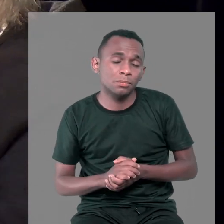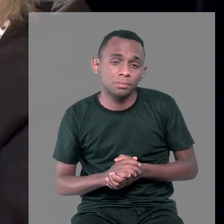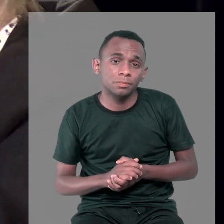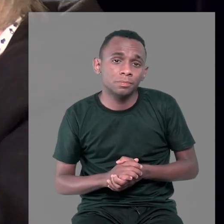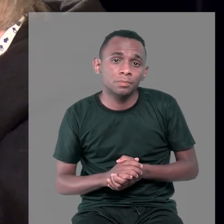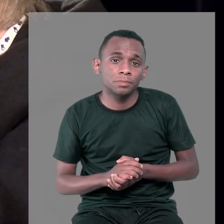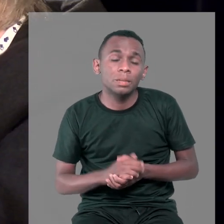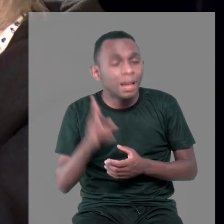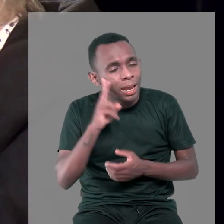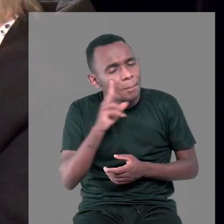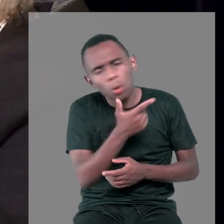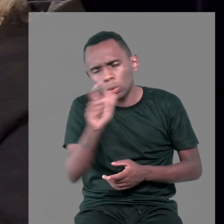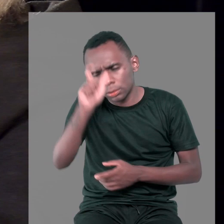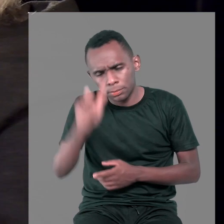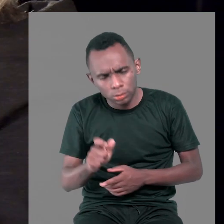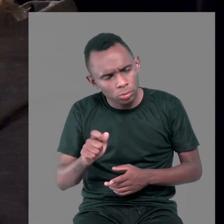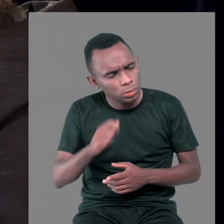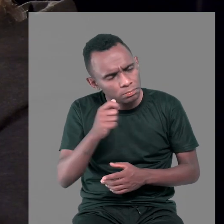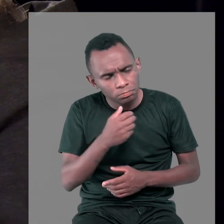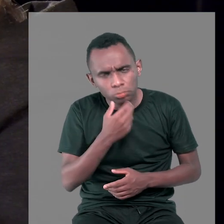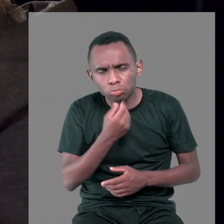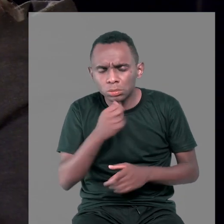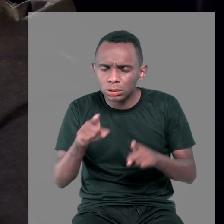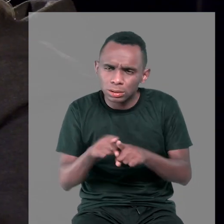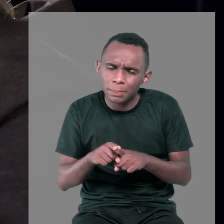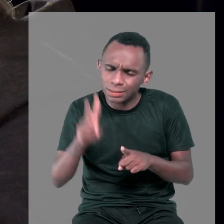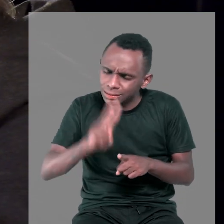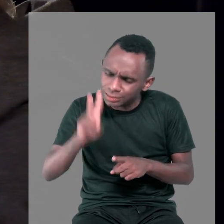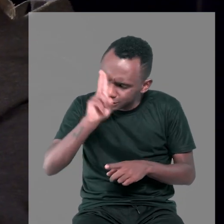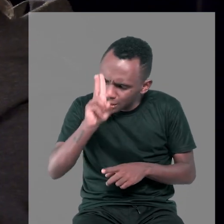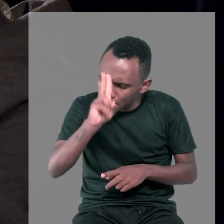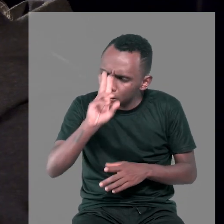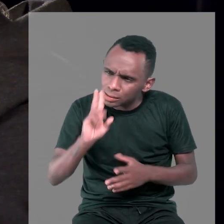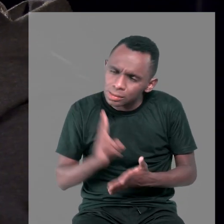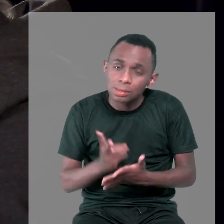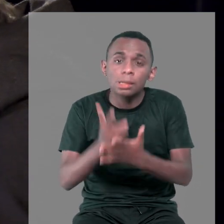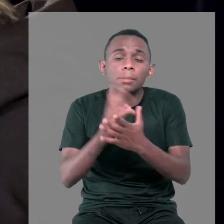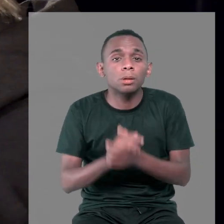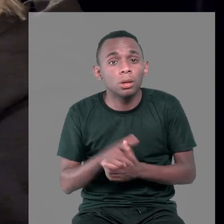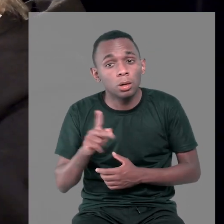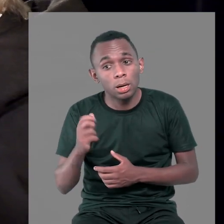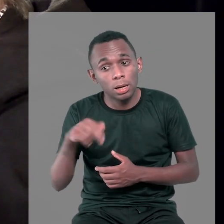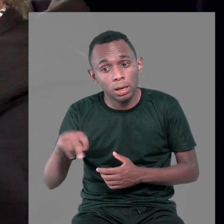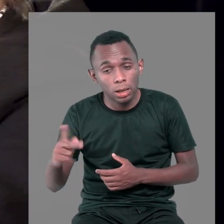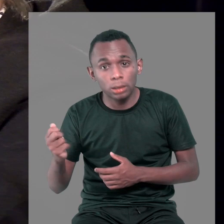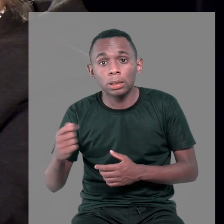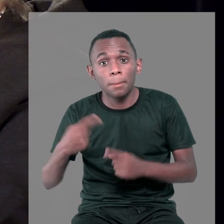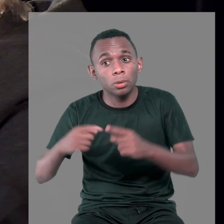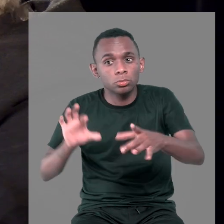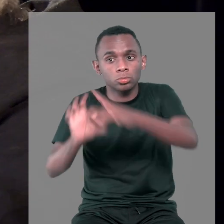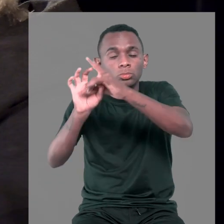indeterminação. O que isso quer dizer, indeterminação? Porque as democracias modernas são